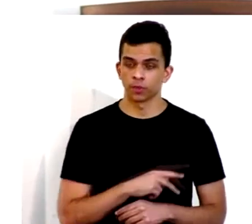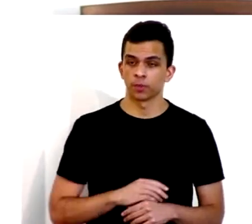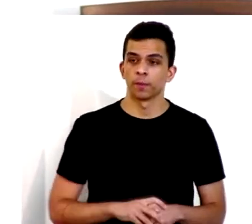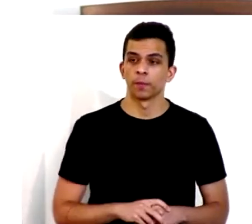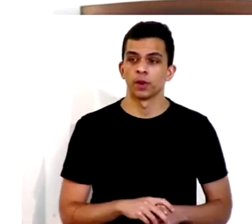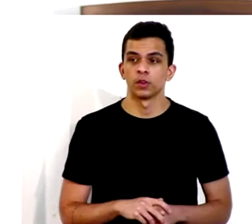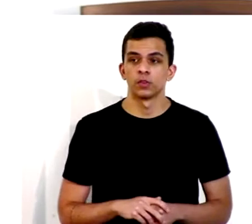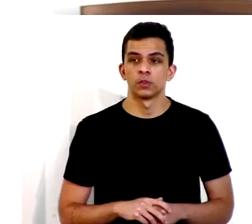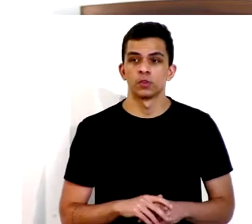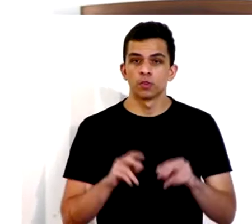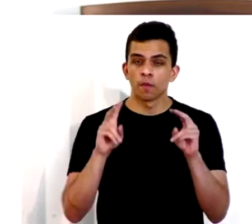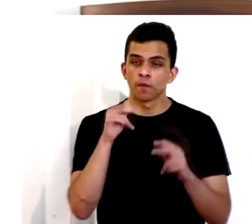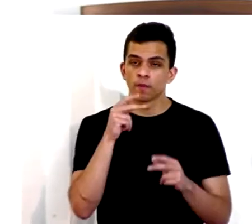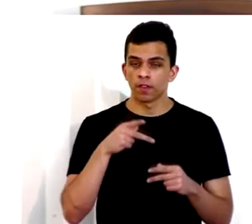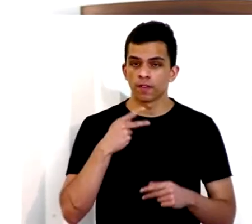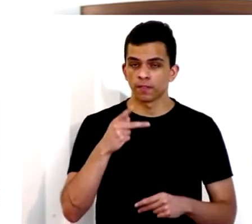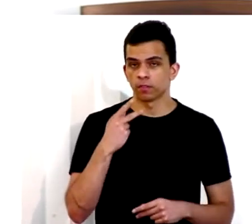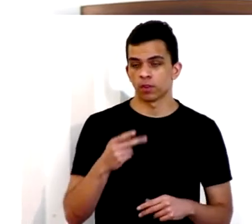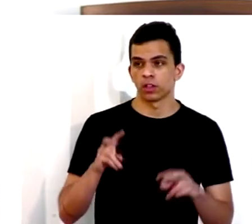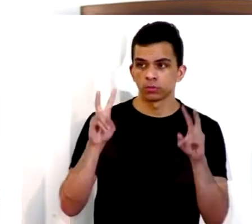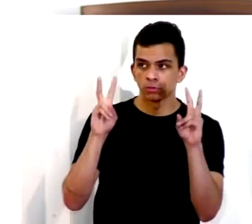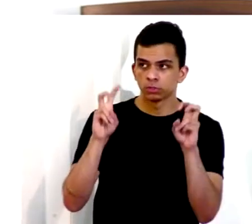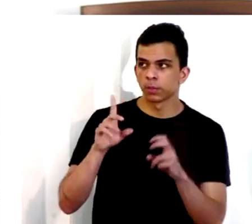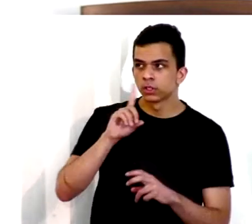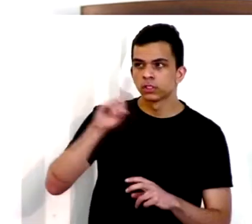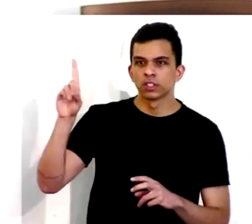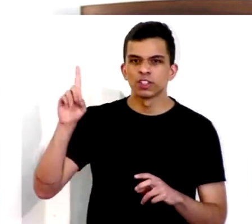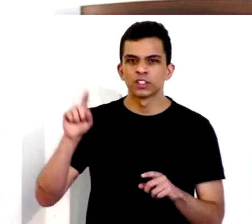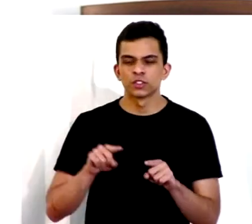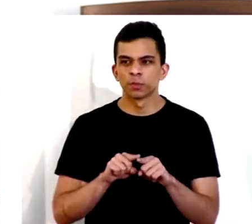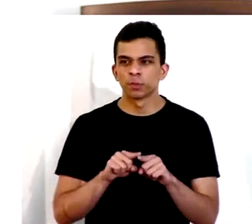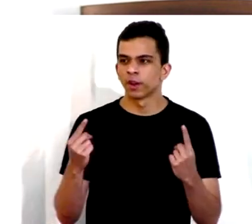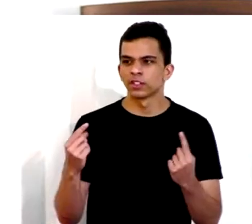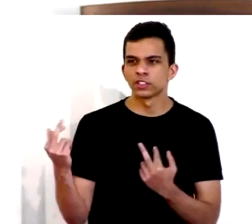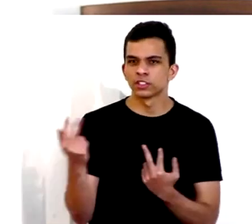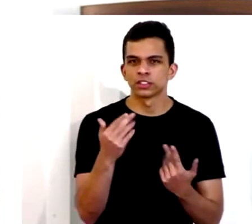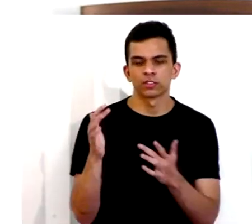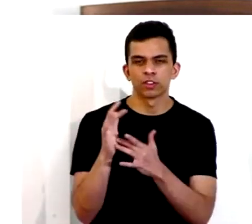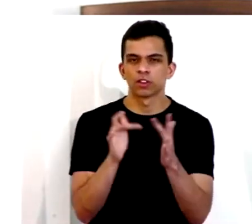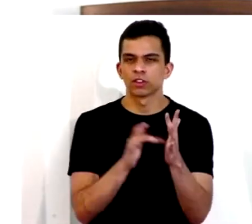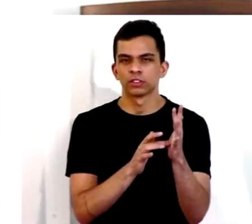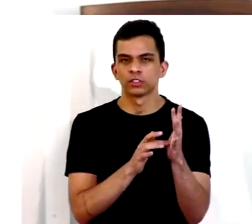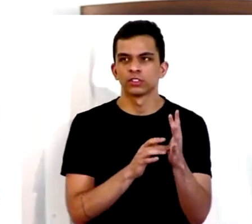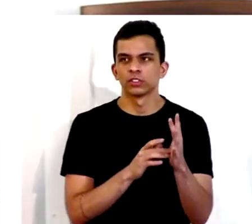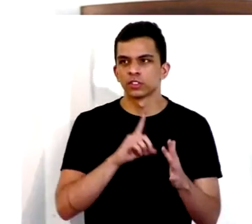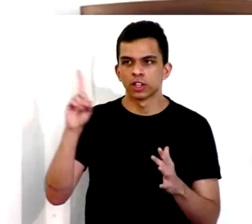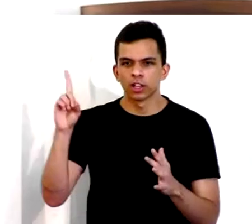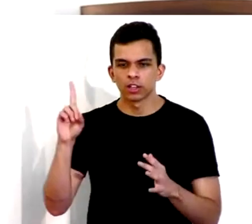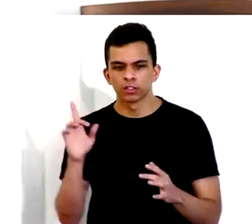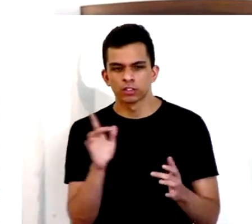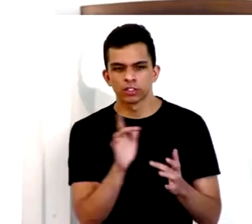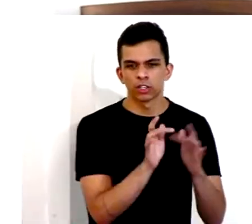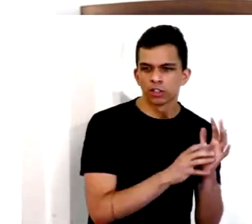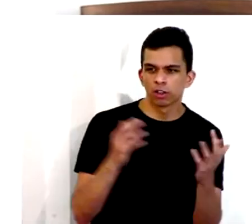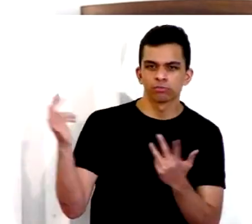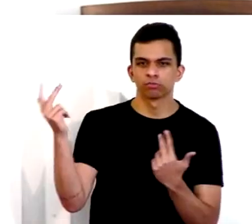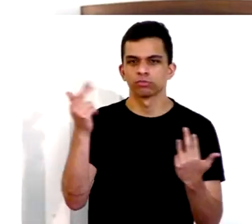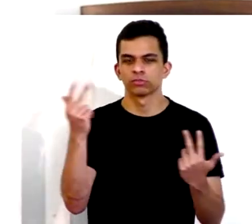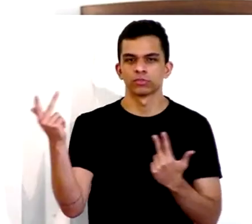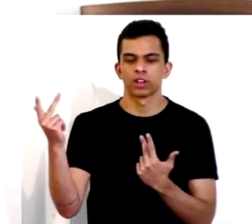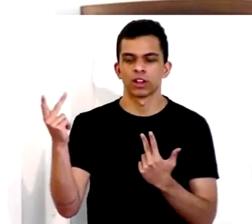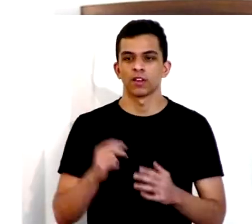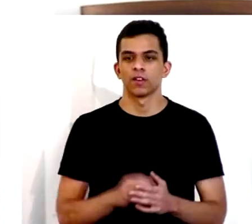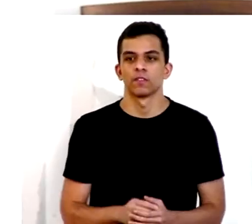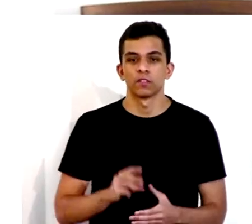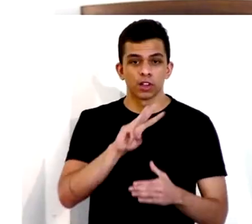mesmas pessoas. Quando Paulo fala isso, ele está mostrando que essa referência é a referência trinitária. Nós temos que